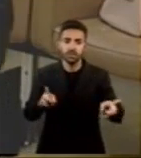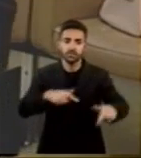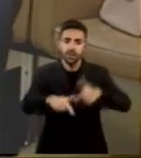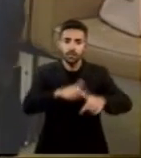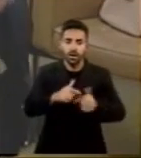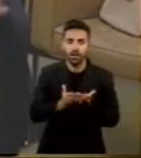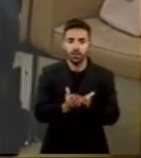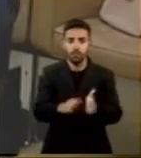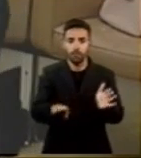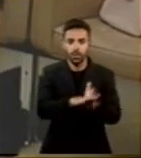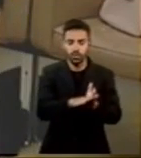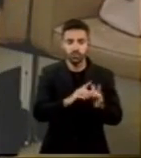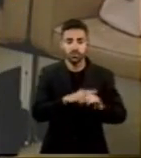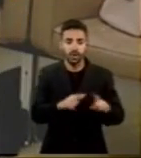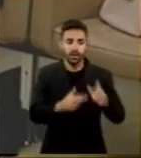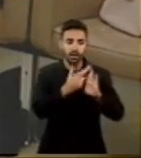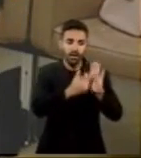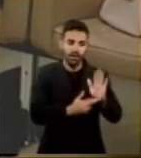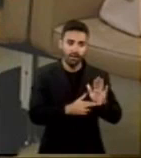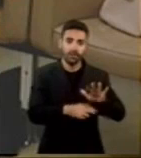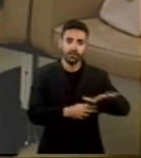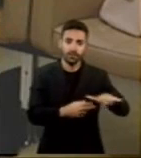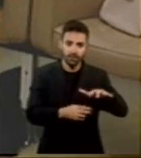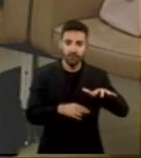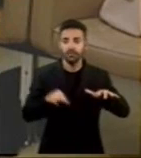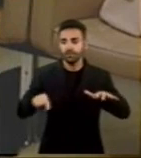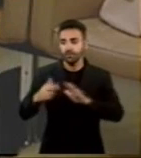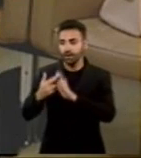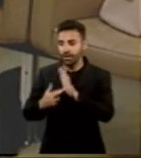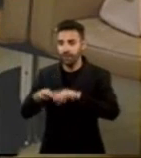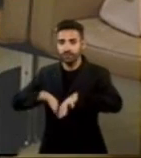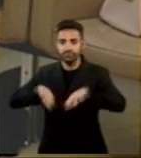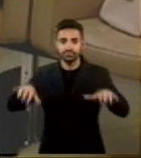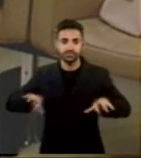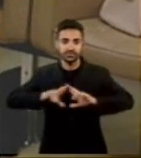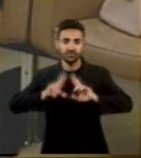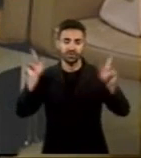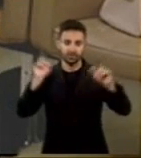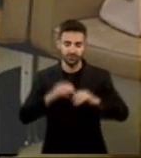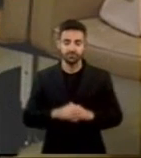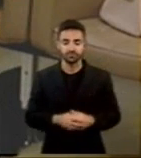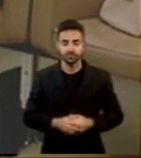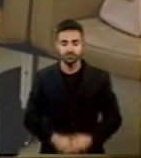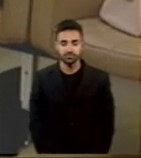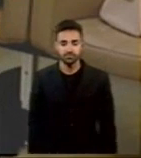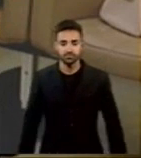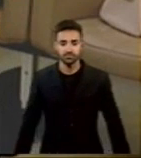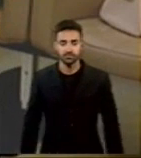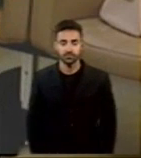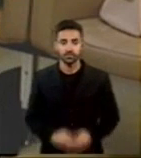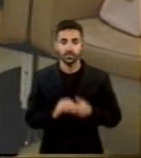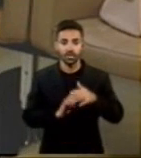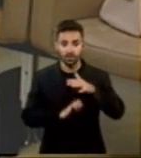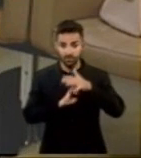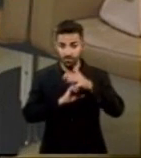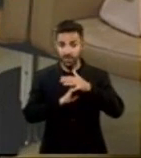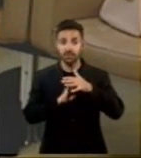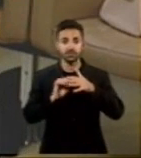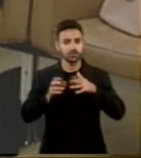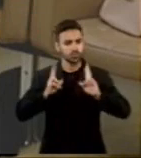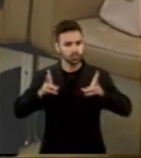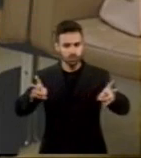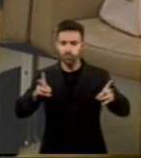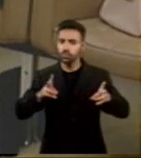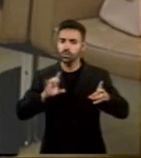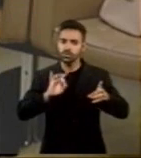o regime de trabalho de um e de outro é diferenciado por quem administra. Né? As companhias docas continuam só